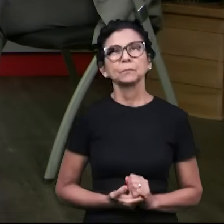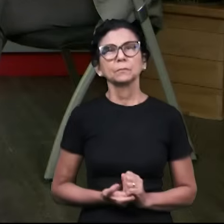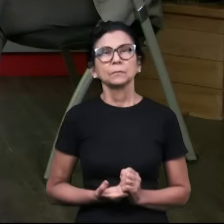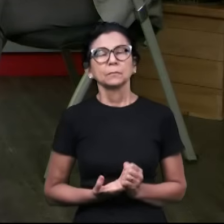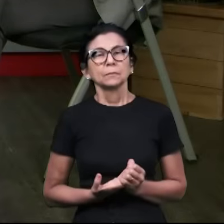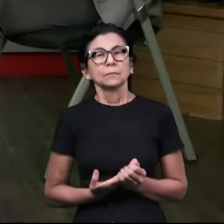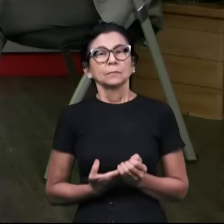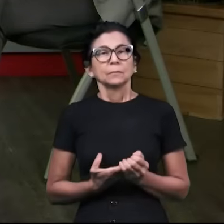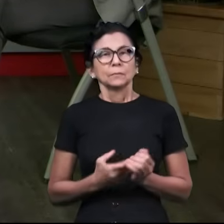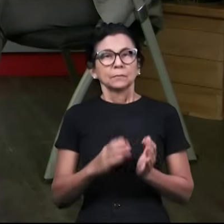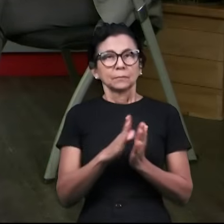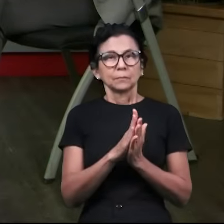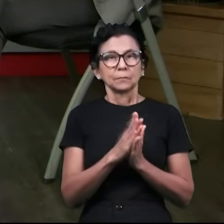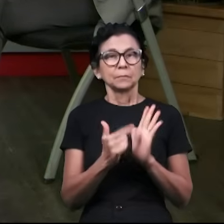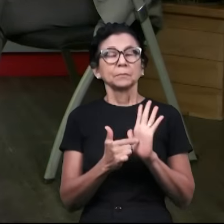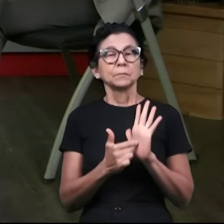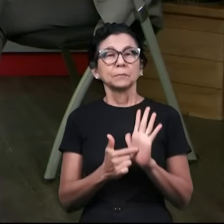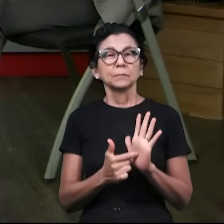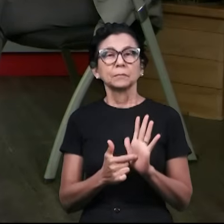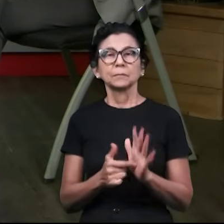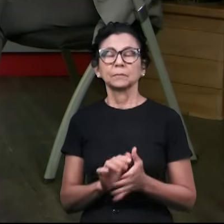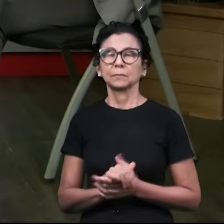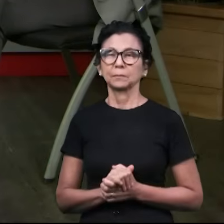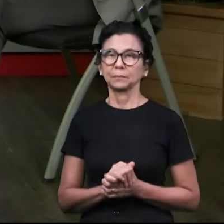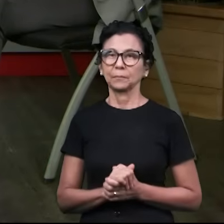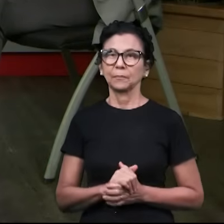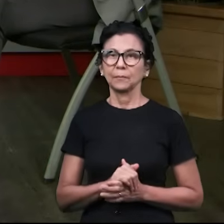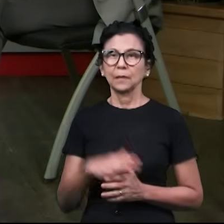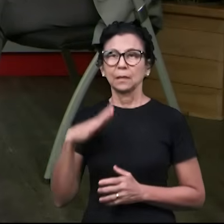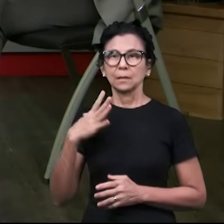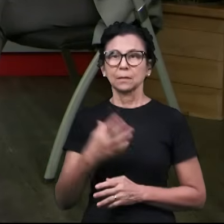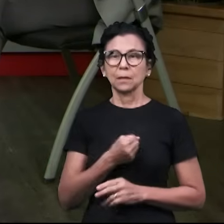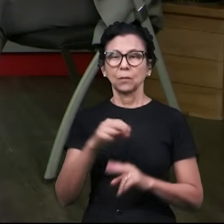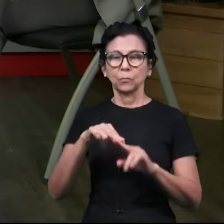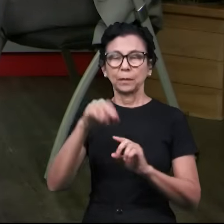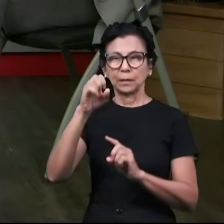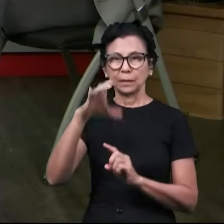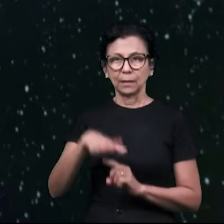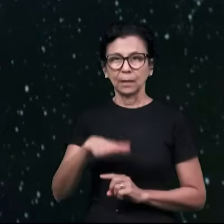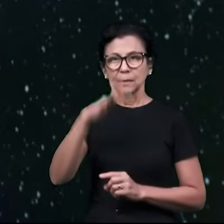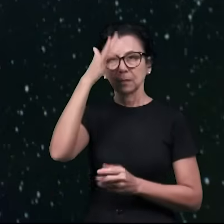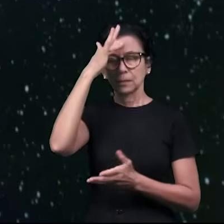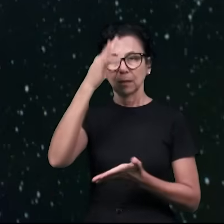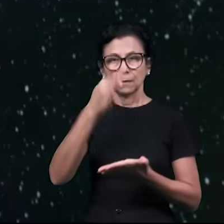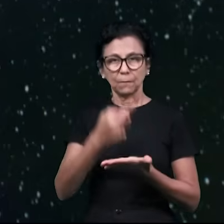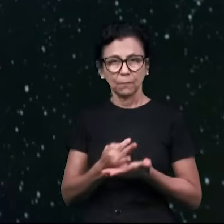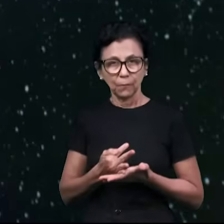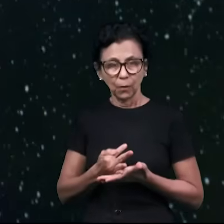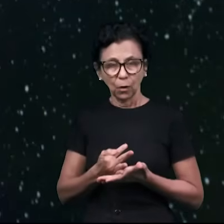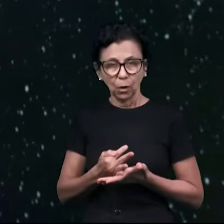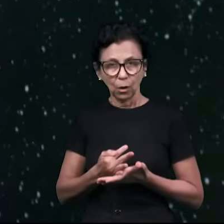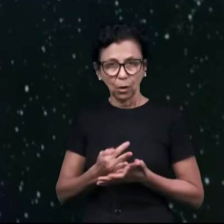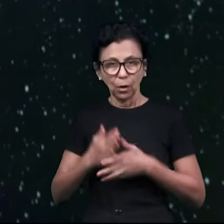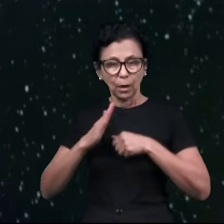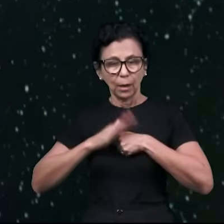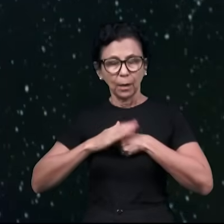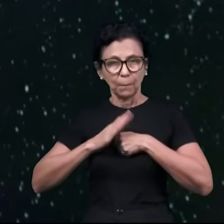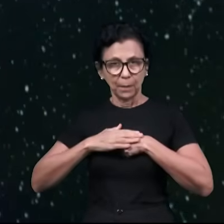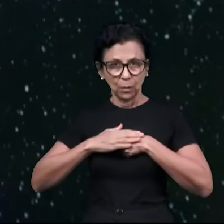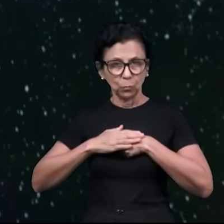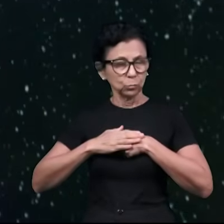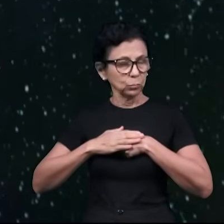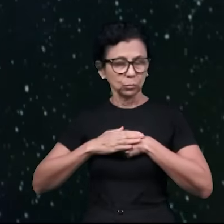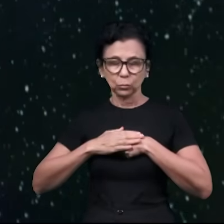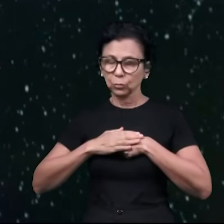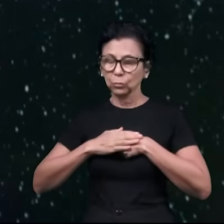pela graça sois salvos, por meio da fé. Isto não vem de vós, é dom Glória de a Deus. Deus.